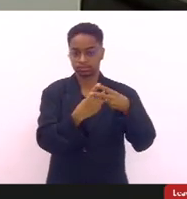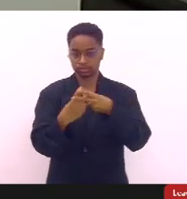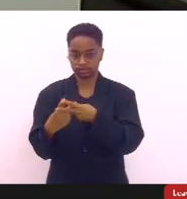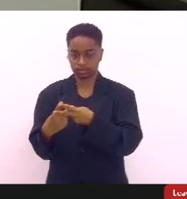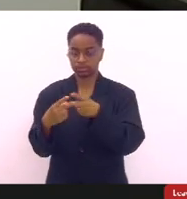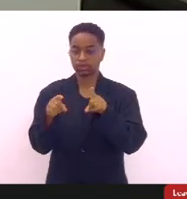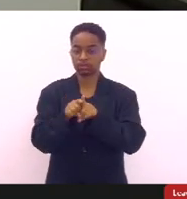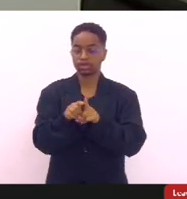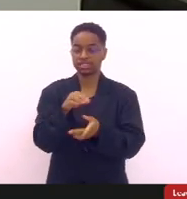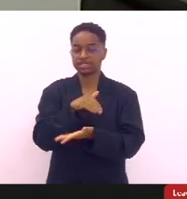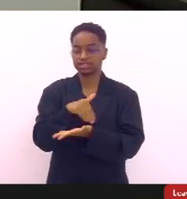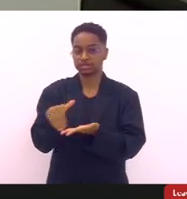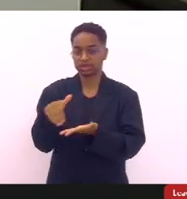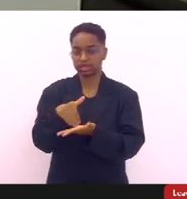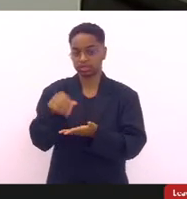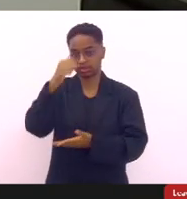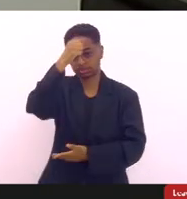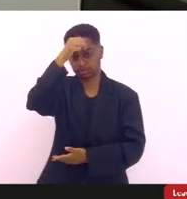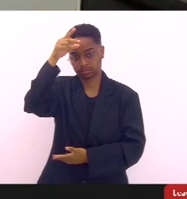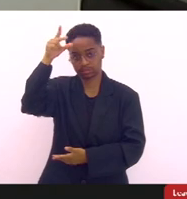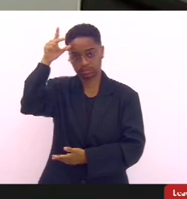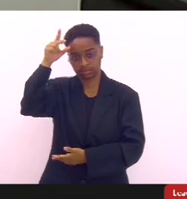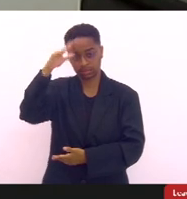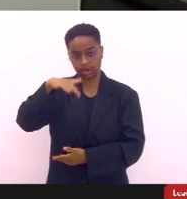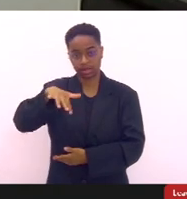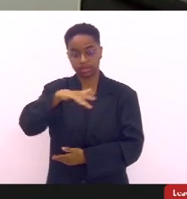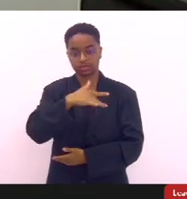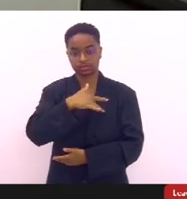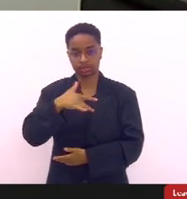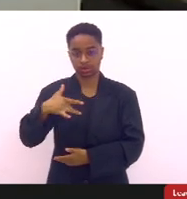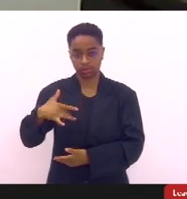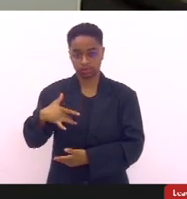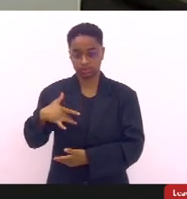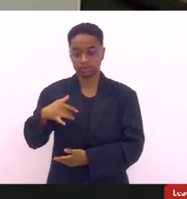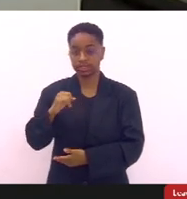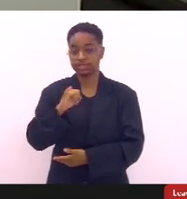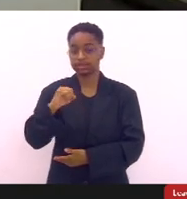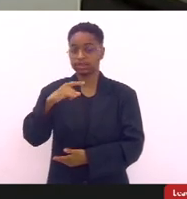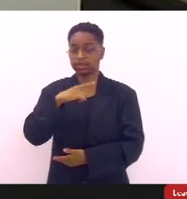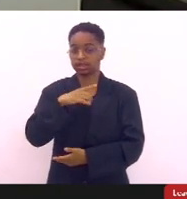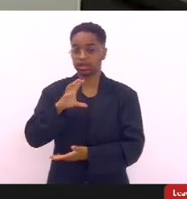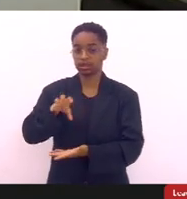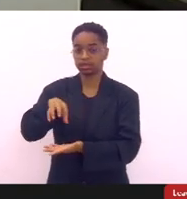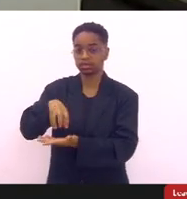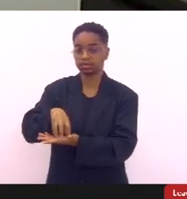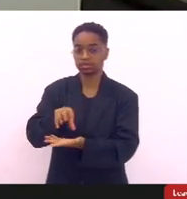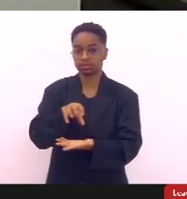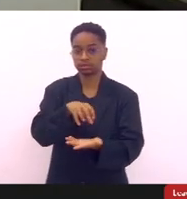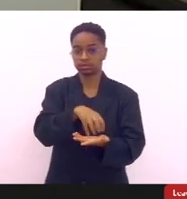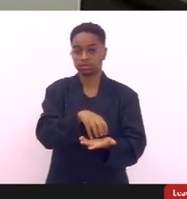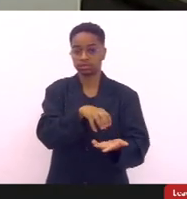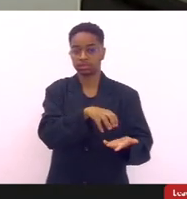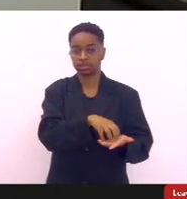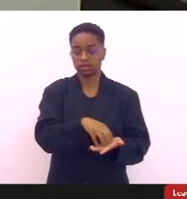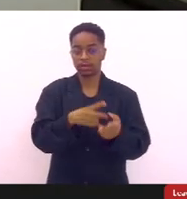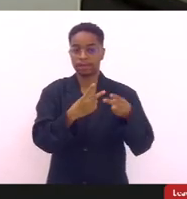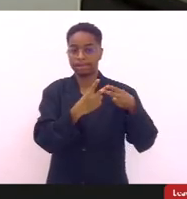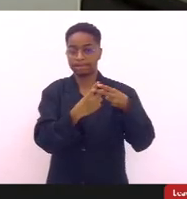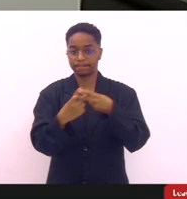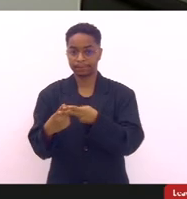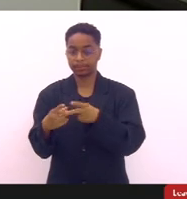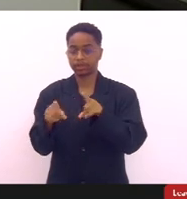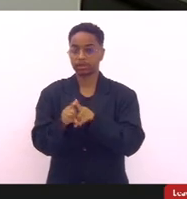e as secretarias municipais de saúde que tenham unidades prisionais e de